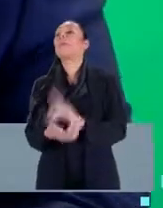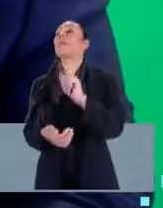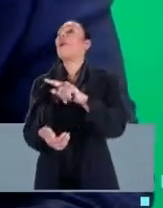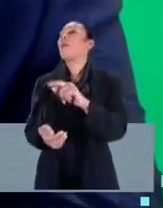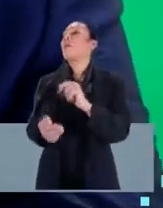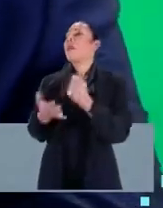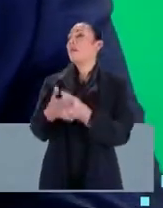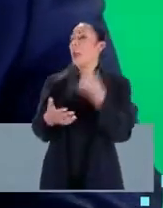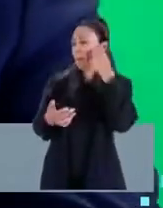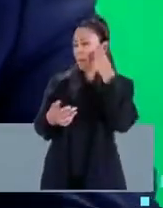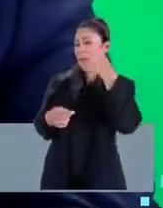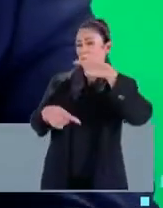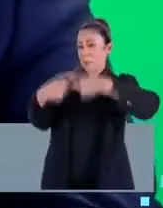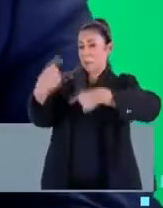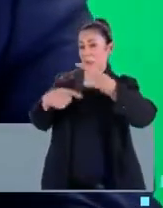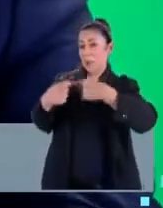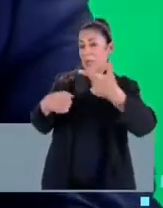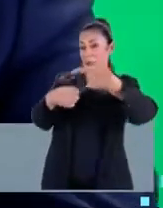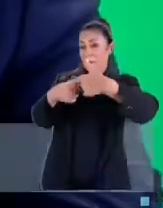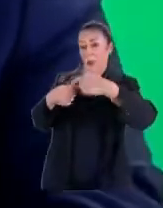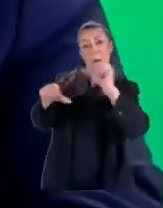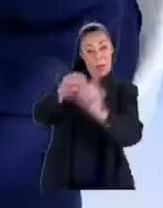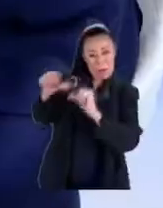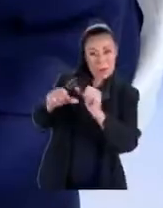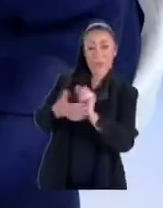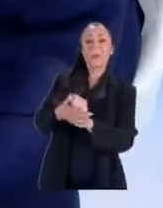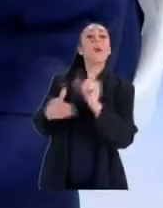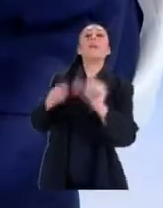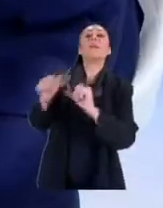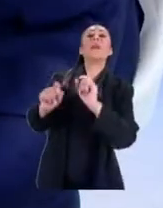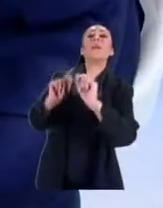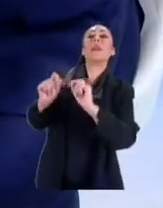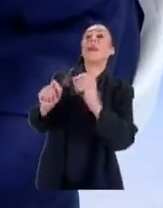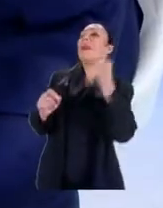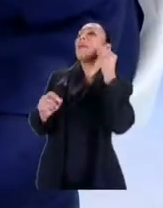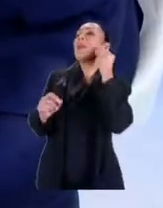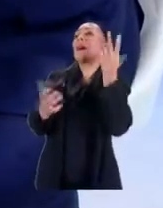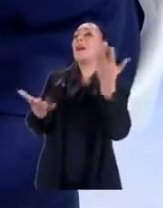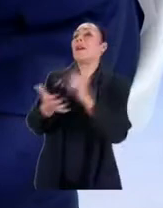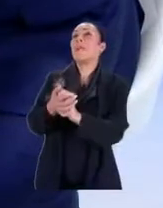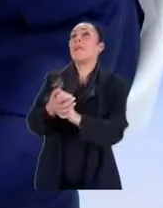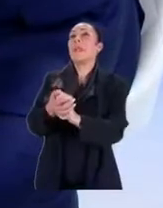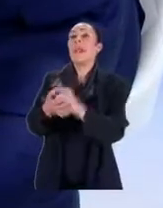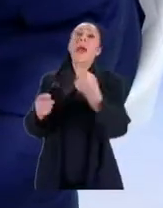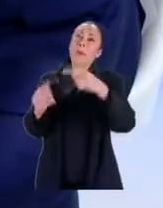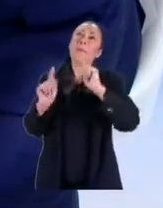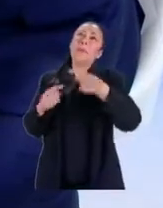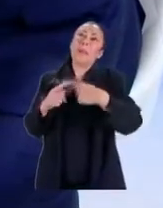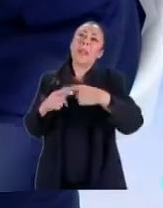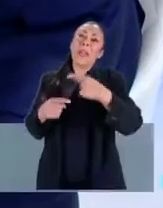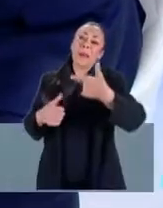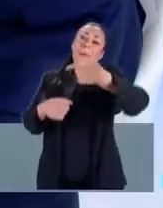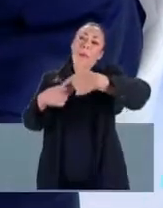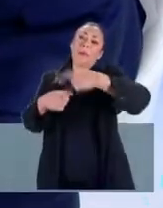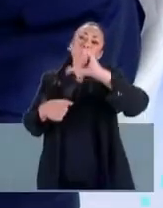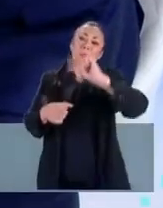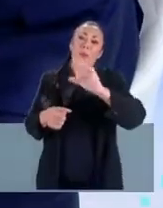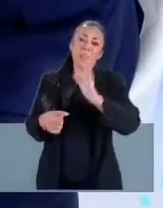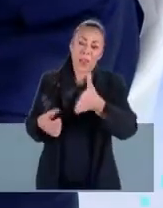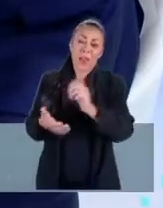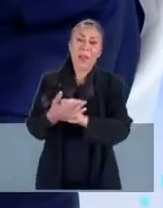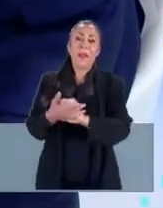pretende mudar a política da Petrobras? O que vai mudar? Para tentar, apesar que já baixou bastante, né, o preço do